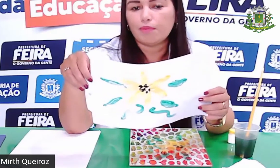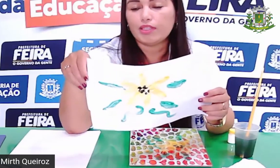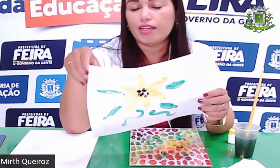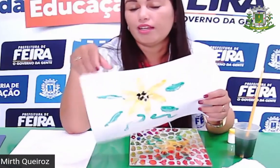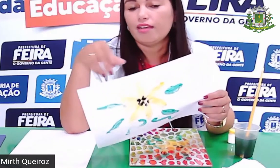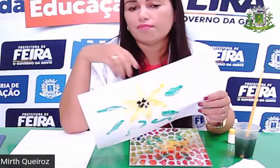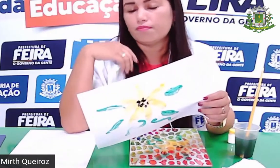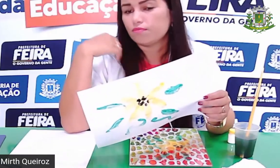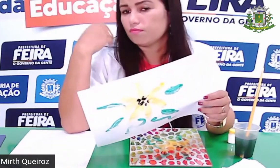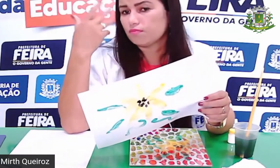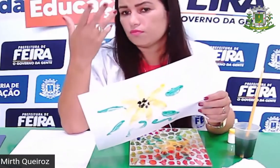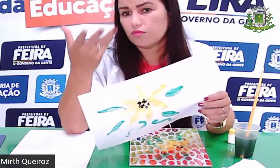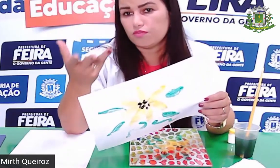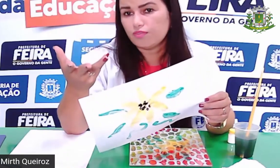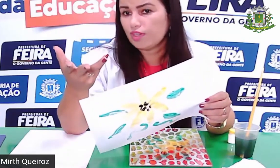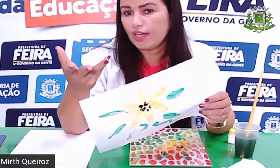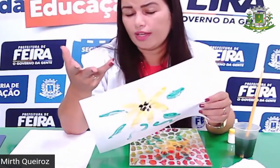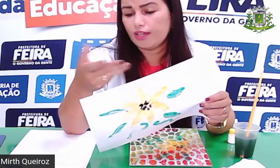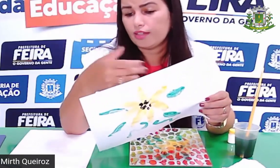técnica para poder